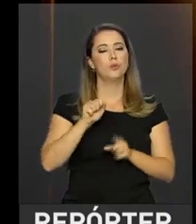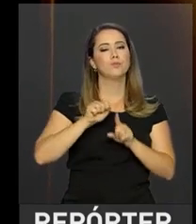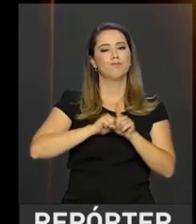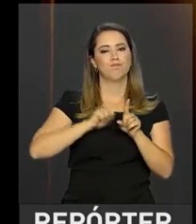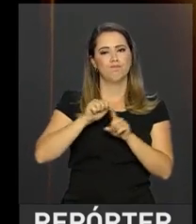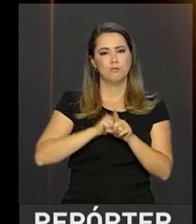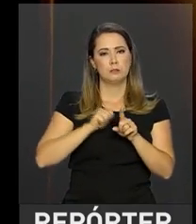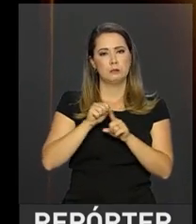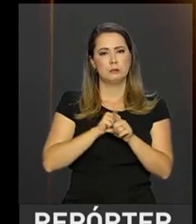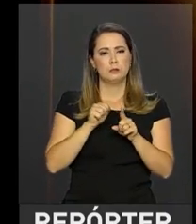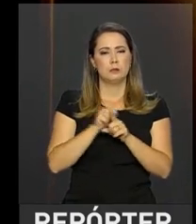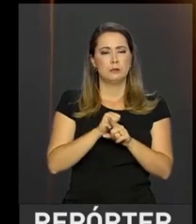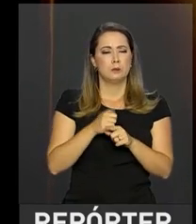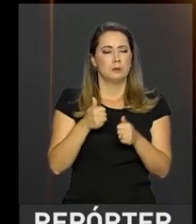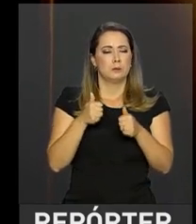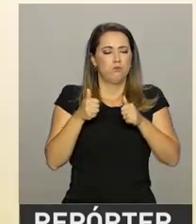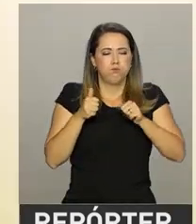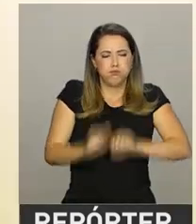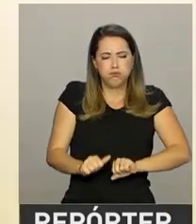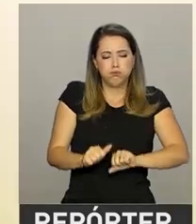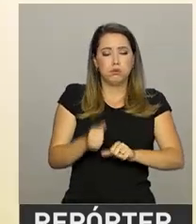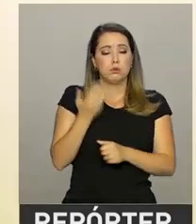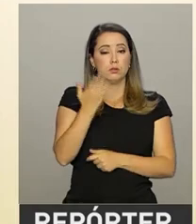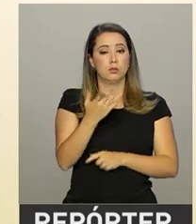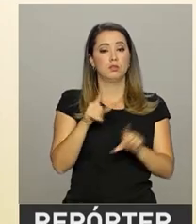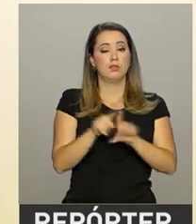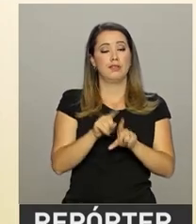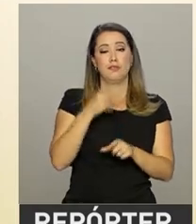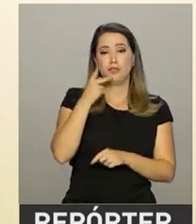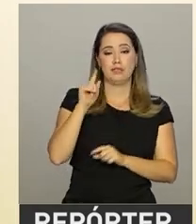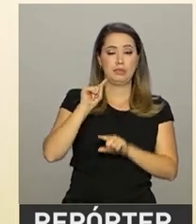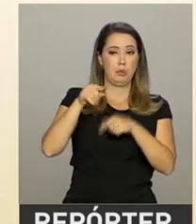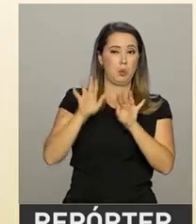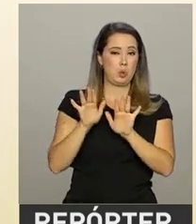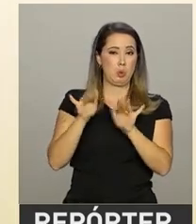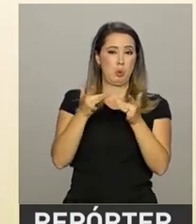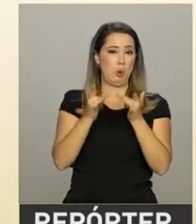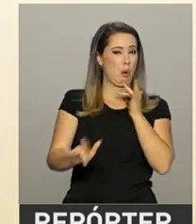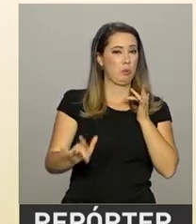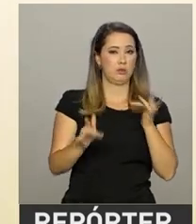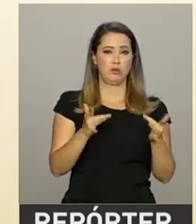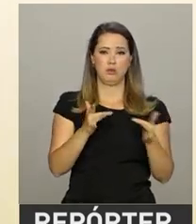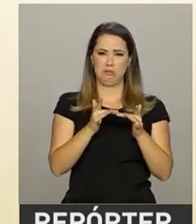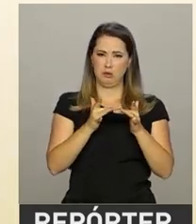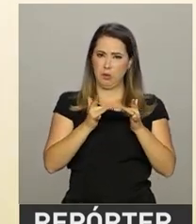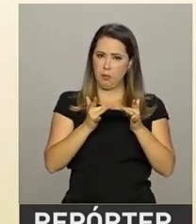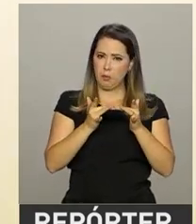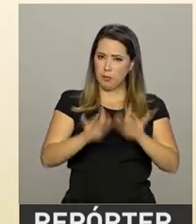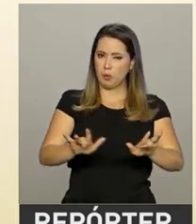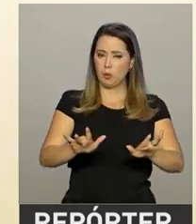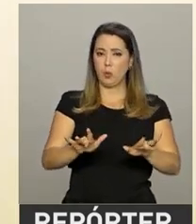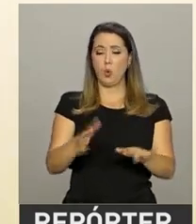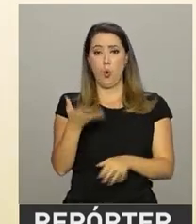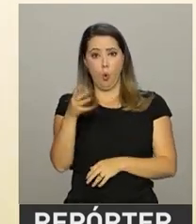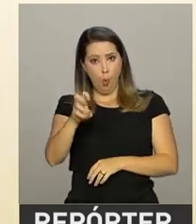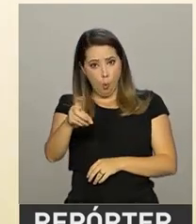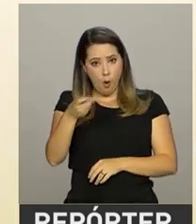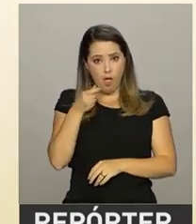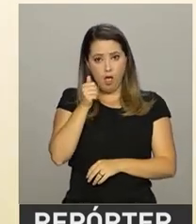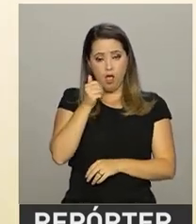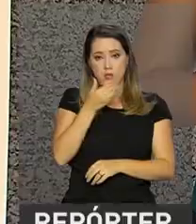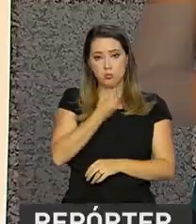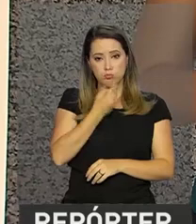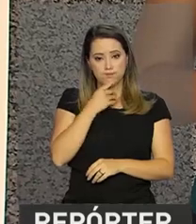essa jovem que não quer se identificar conta que depois de terminar o relacionamento o ex-namorado a perseguiu e fez